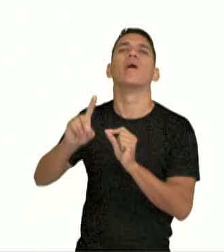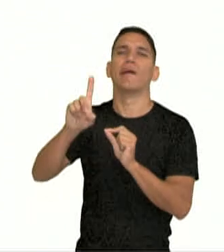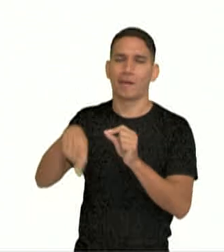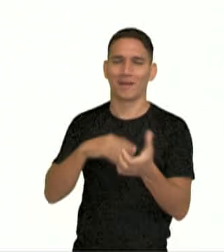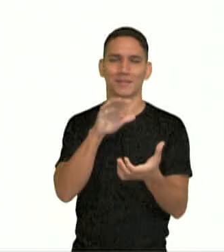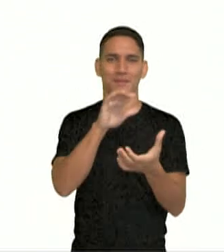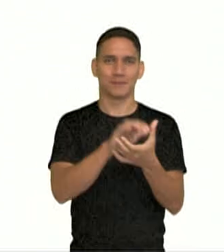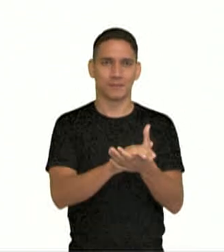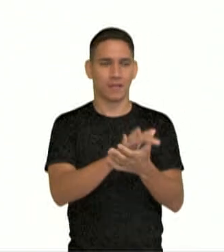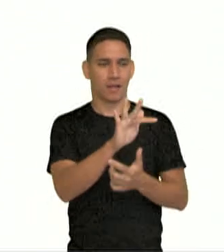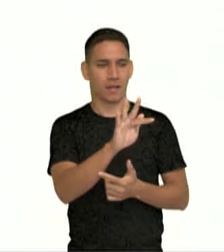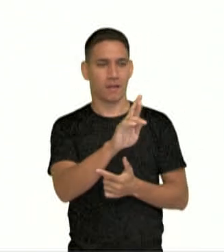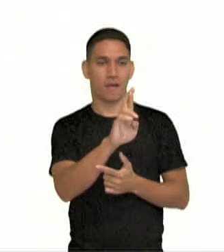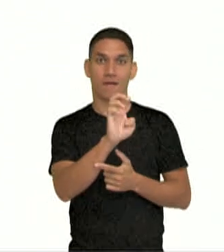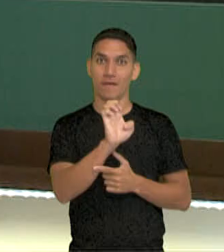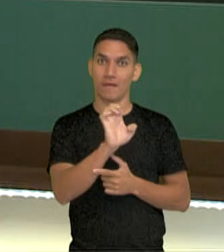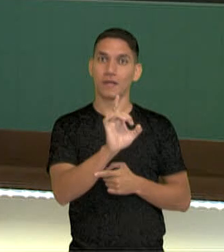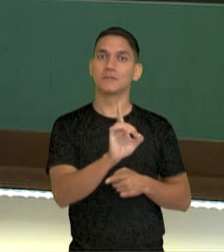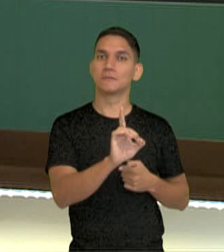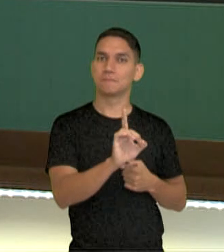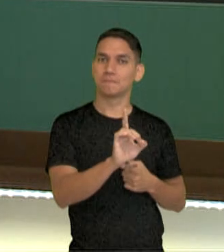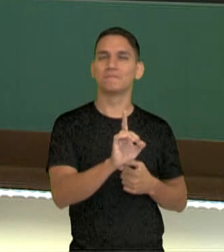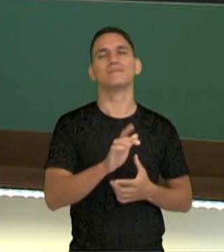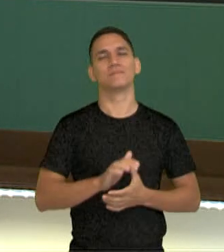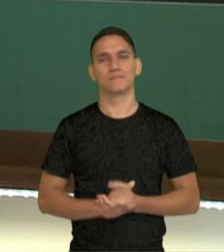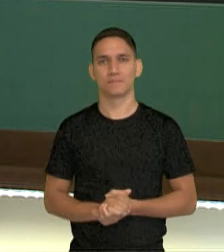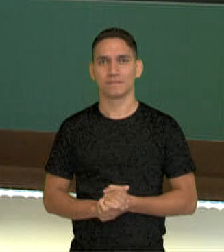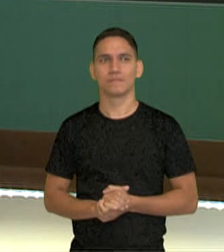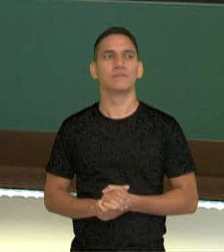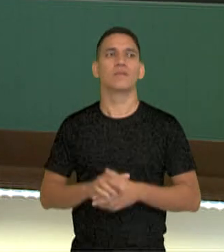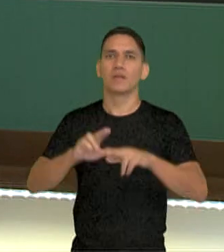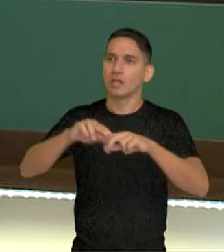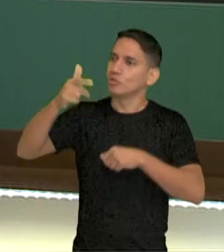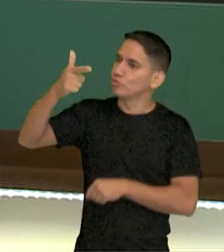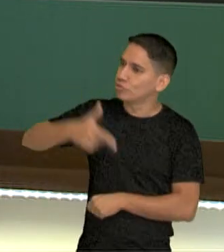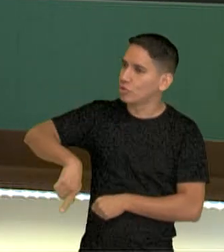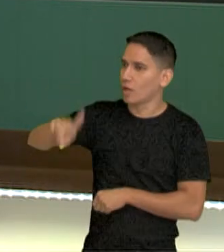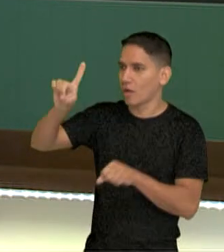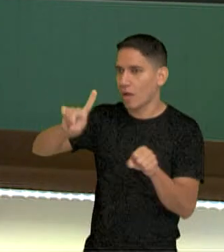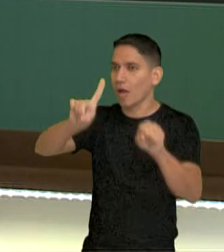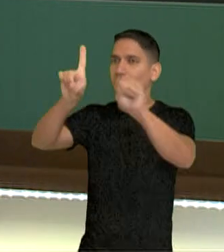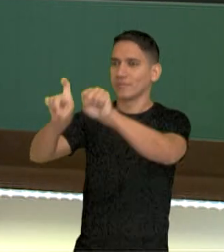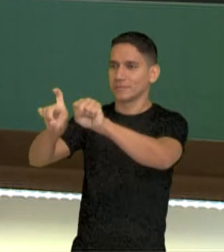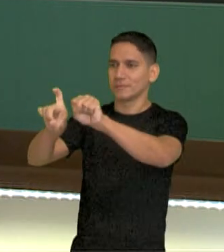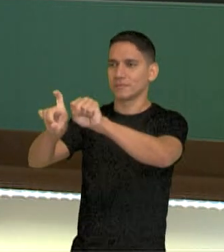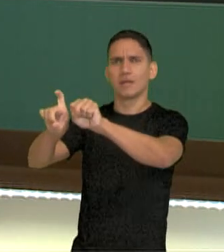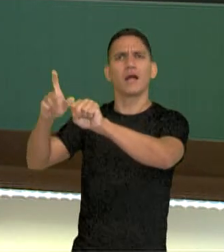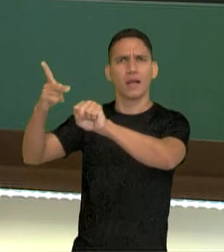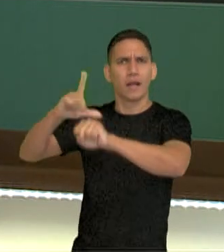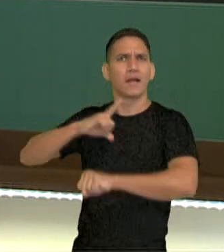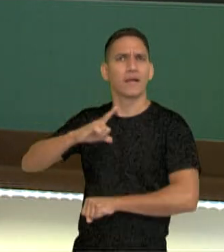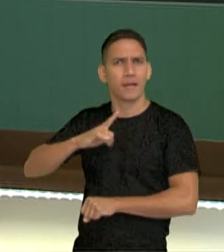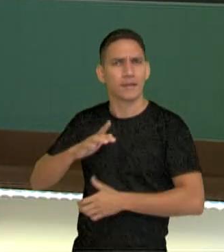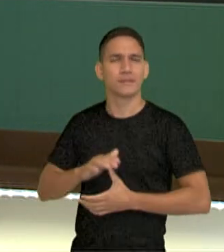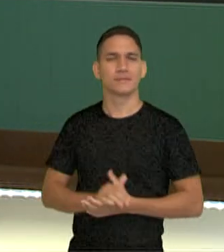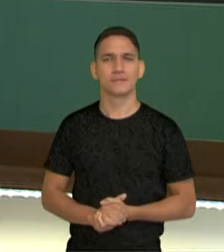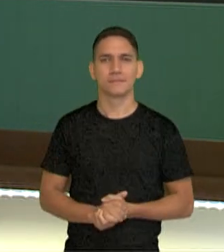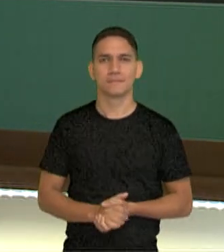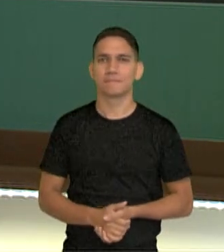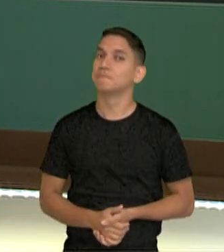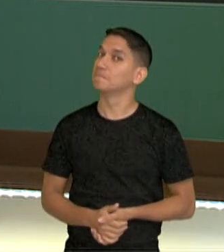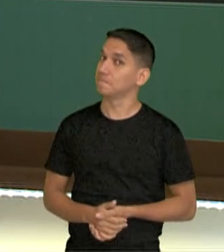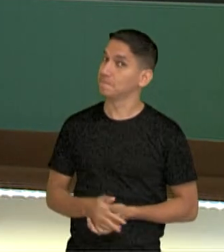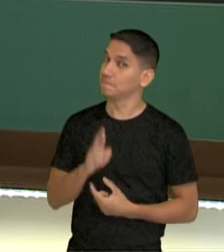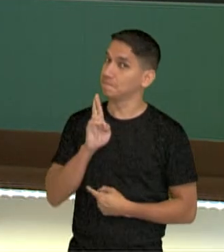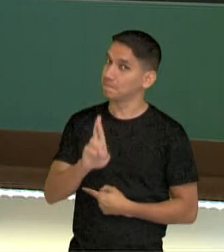a esposa do Fred. Mais uma vez utilizando o apóstrofo e o S aqui